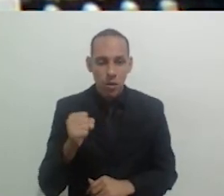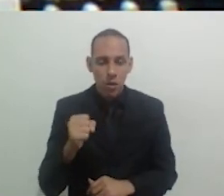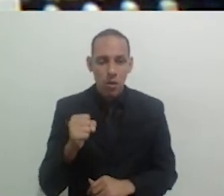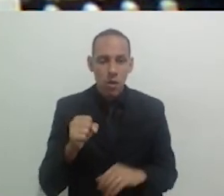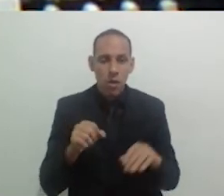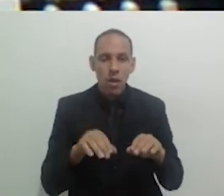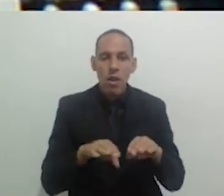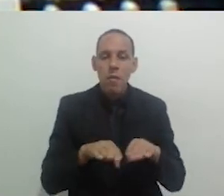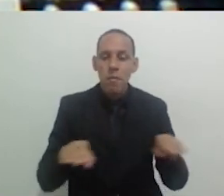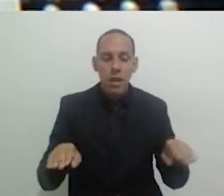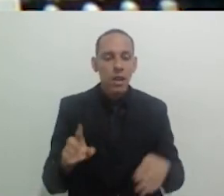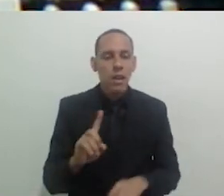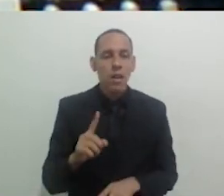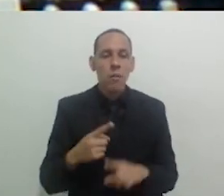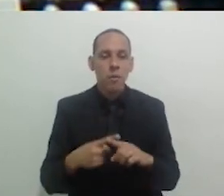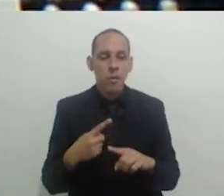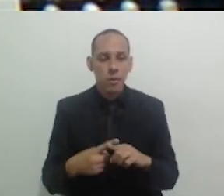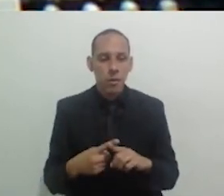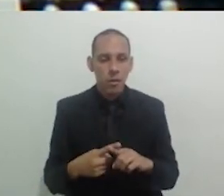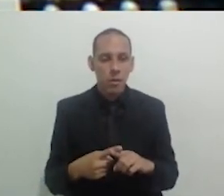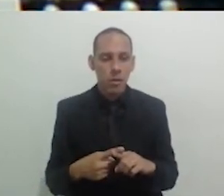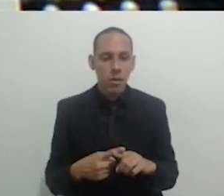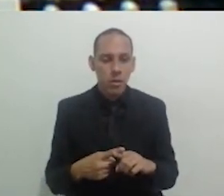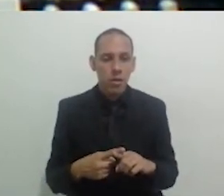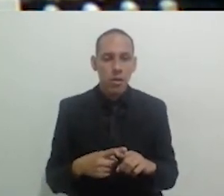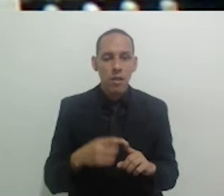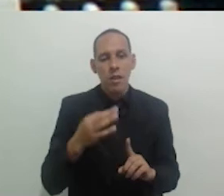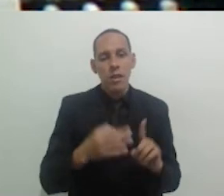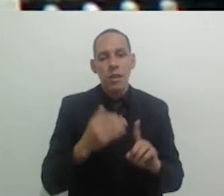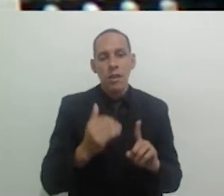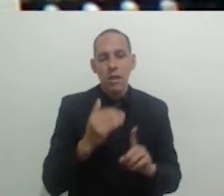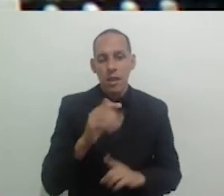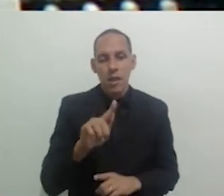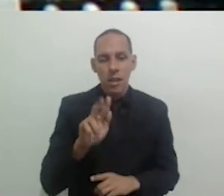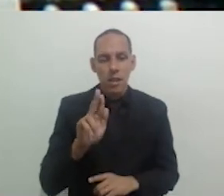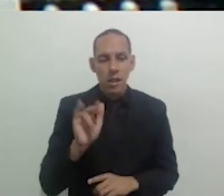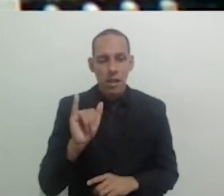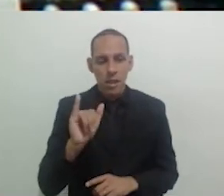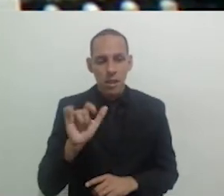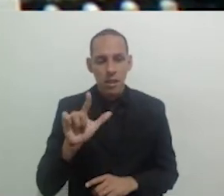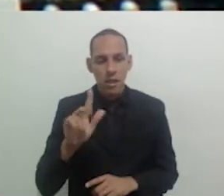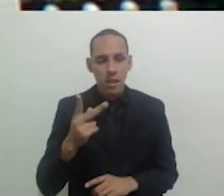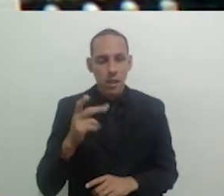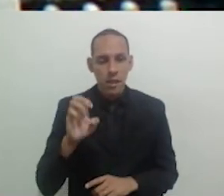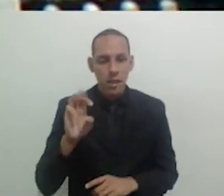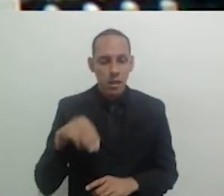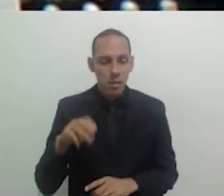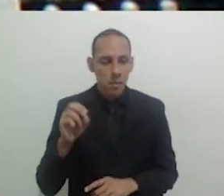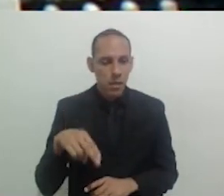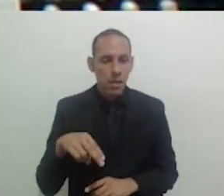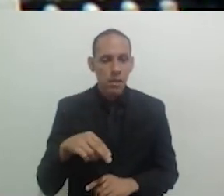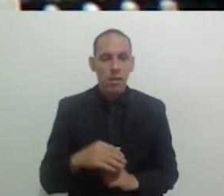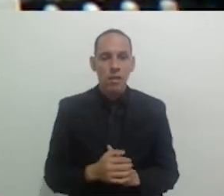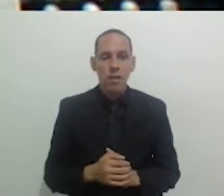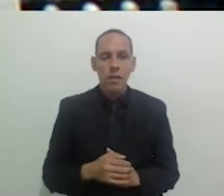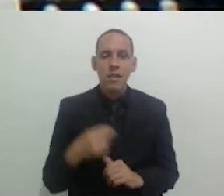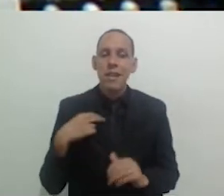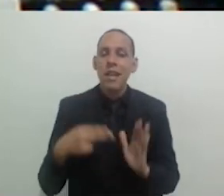é, desembargador de Lermando, ele vai apresentar sugestões de notas explicativas.